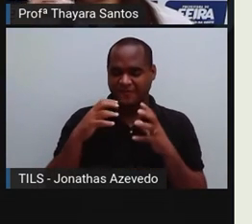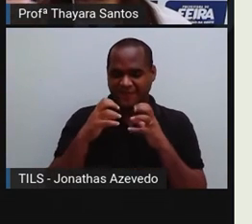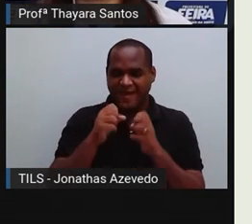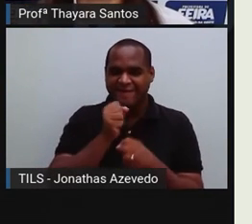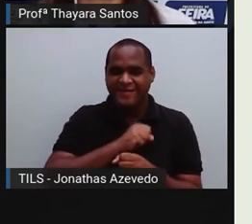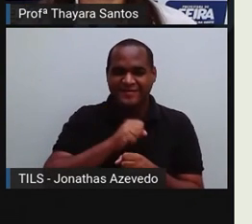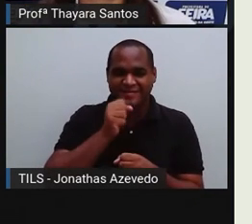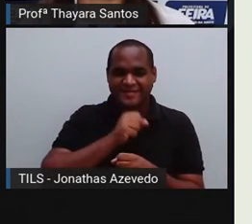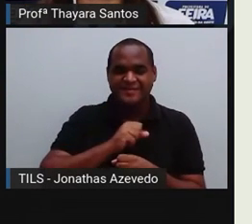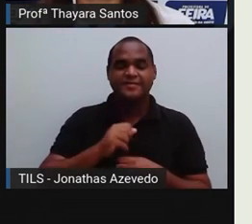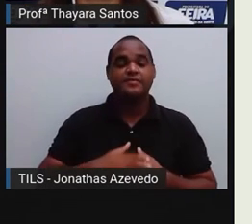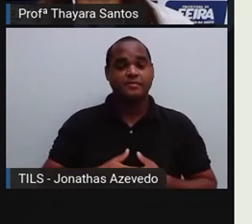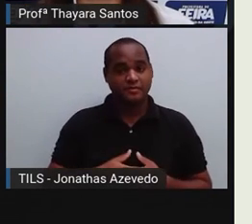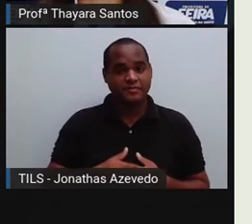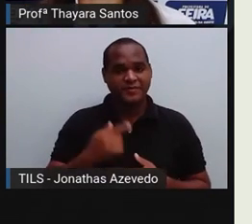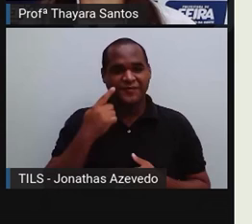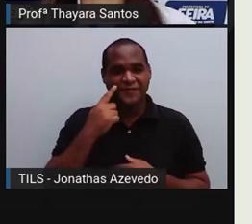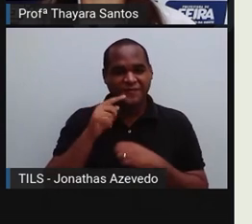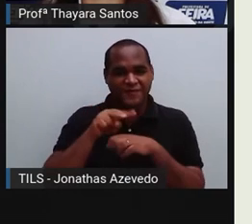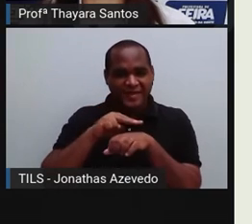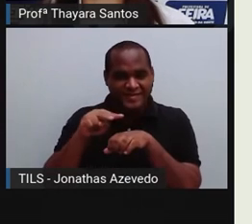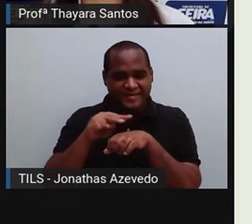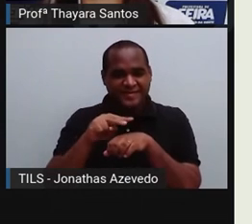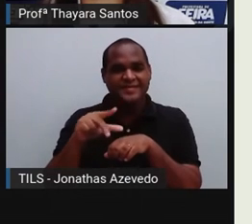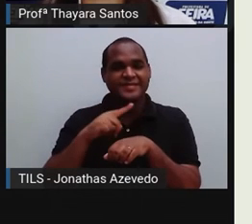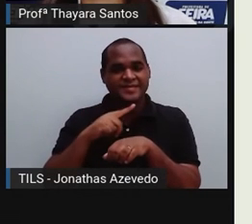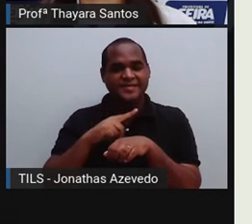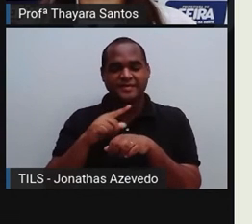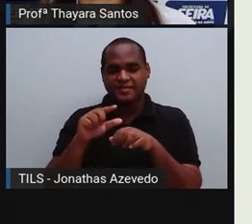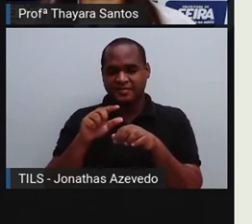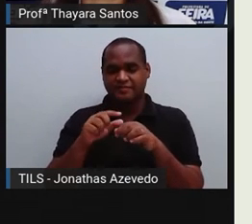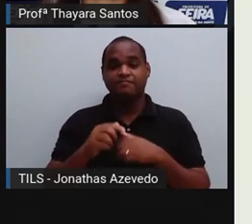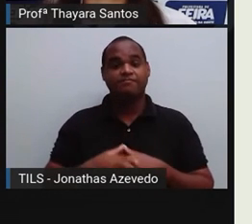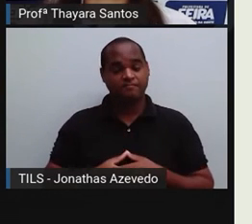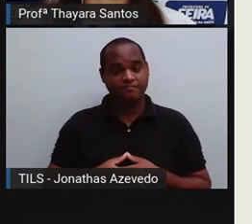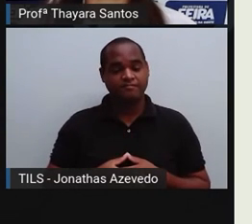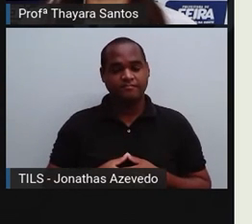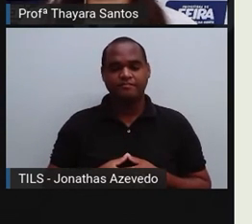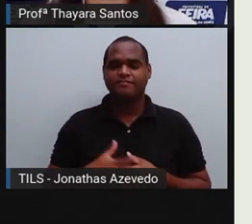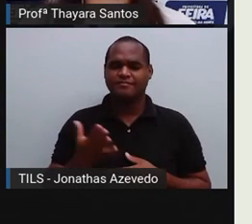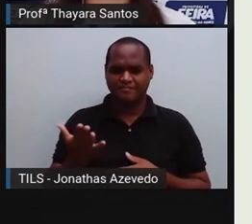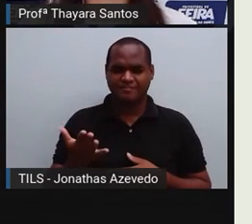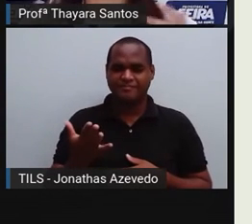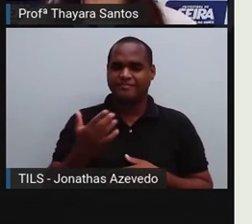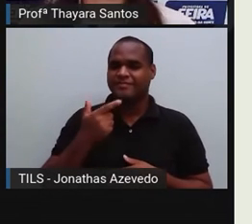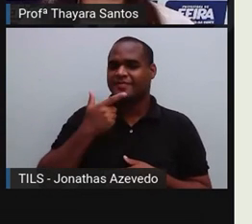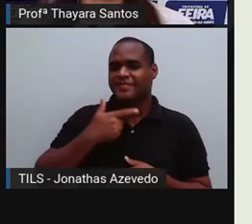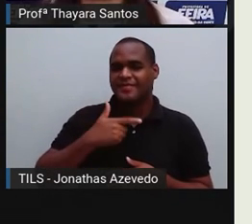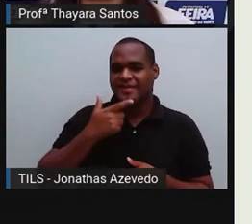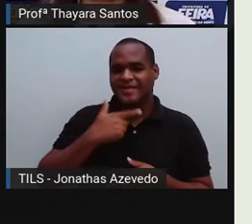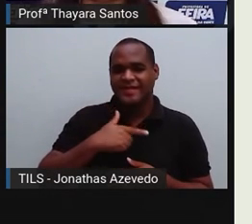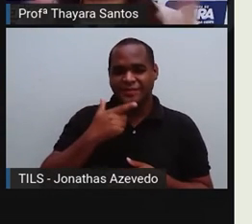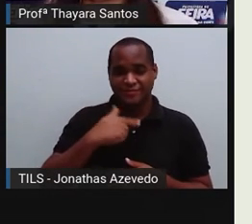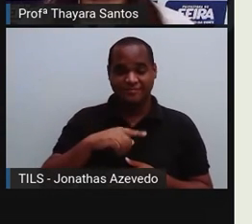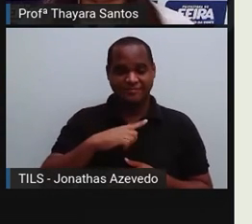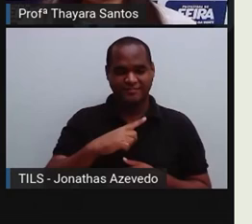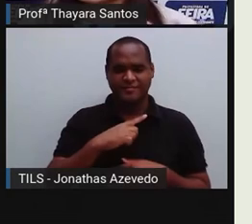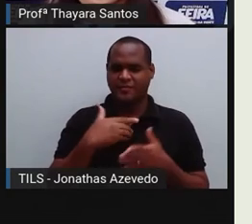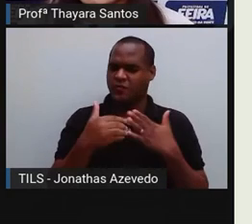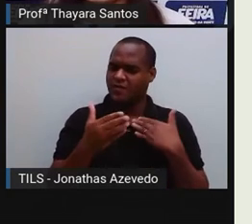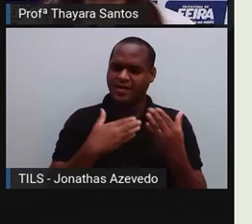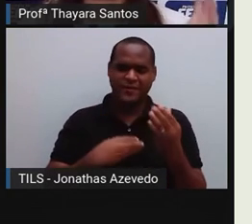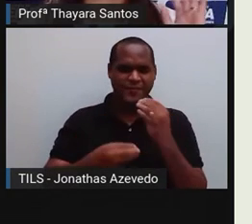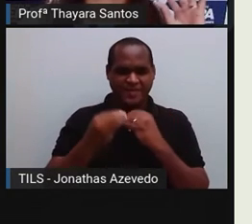aí essa coisinha verdinha, meio acinzentada em cima dele. No caso do queijo mofado, qualquer alimento